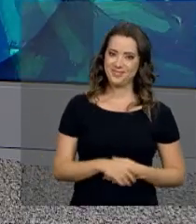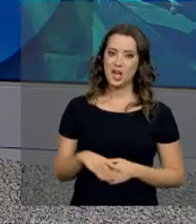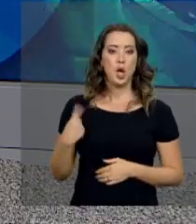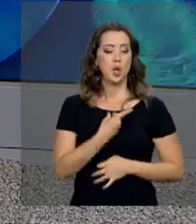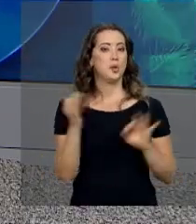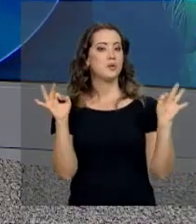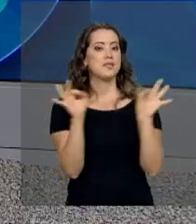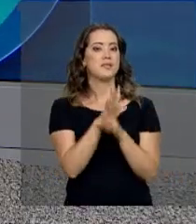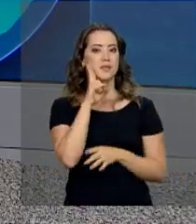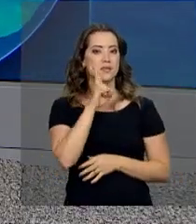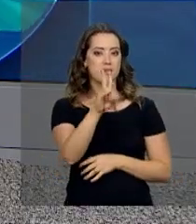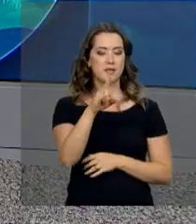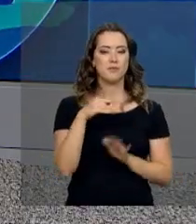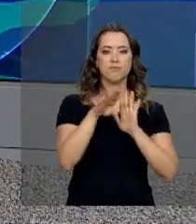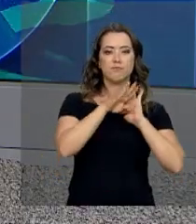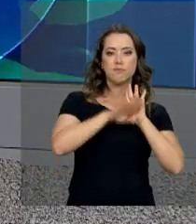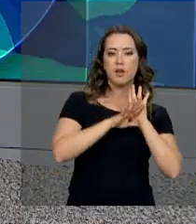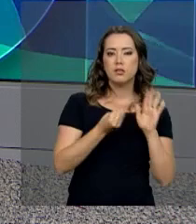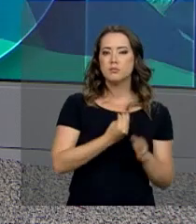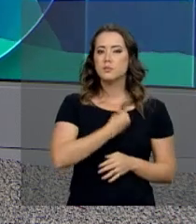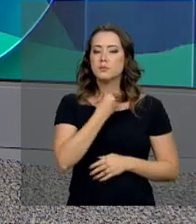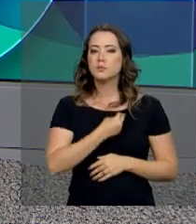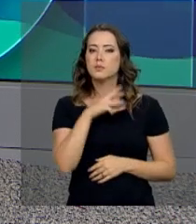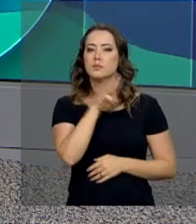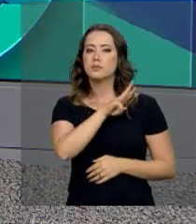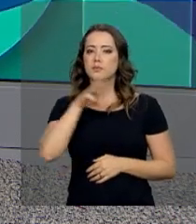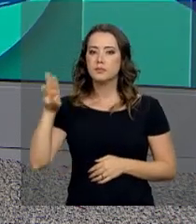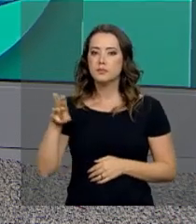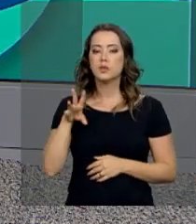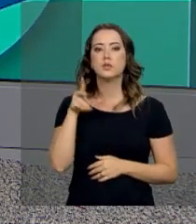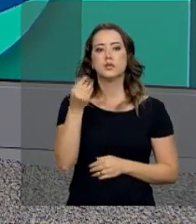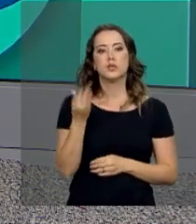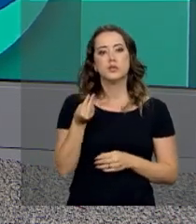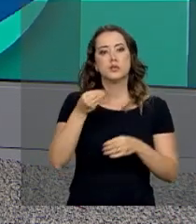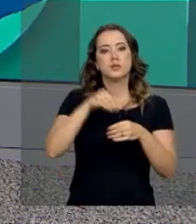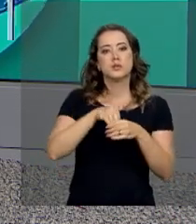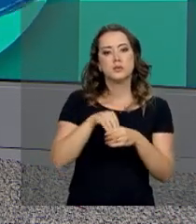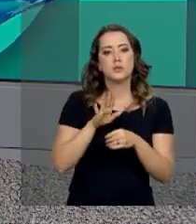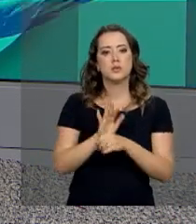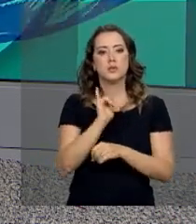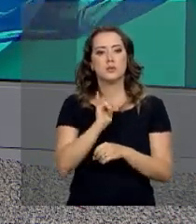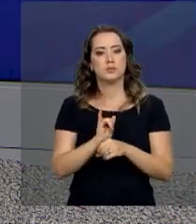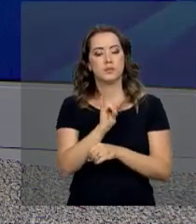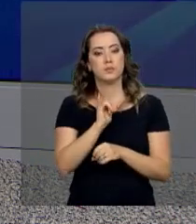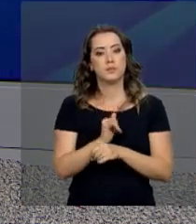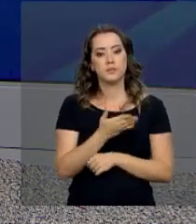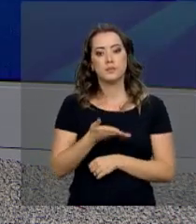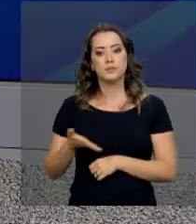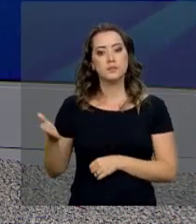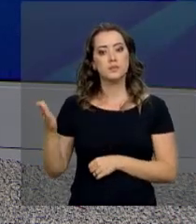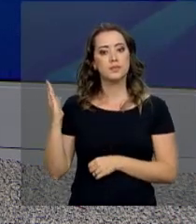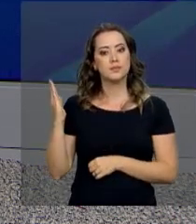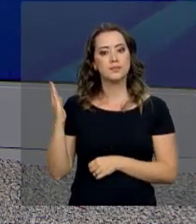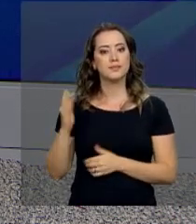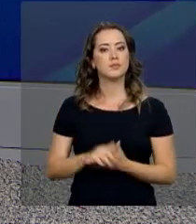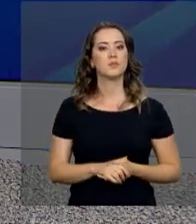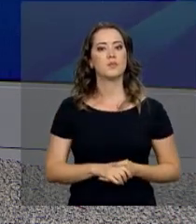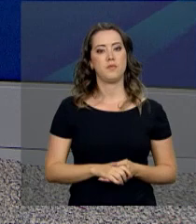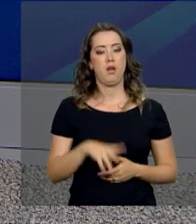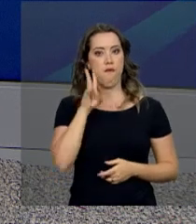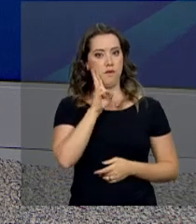aqui. Você acompanha a nossa programação ao vivo pelo site da NBR. E todas as reportagens estão em nosso canal no YouTube.